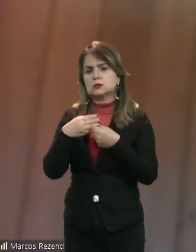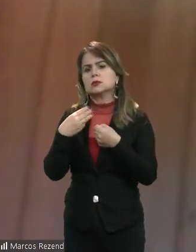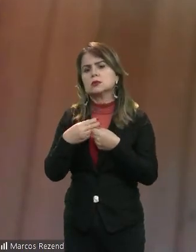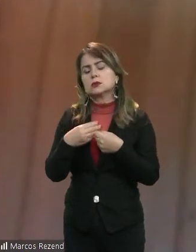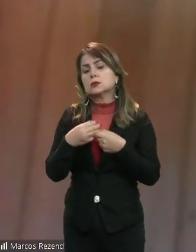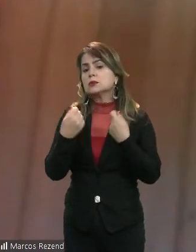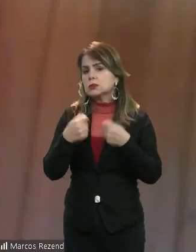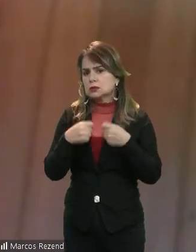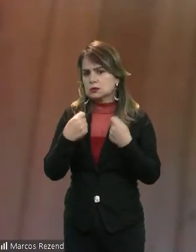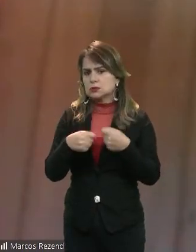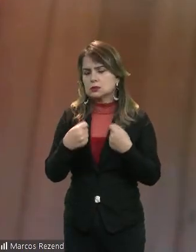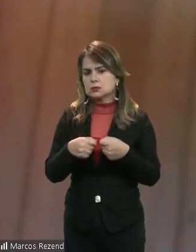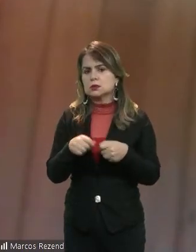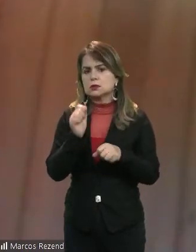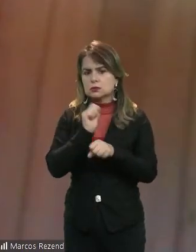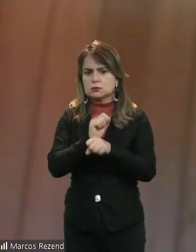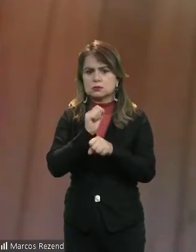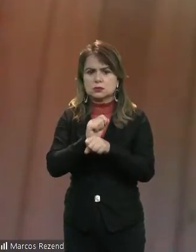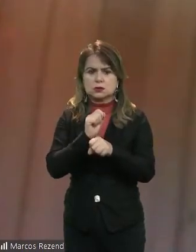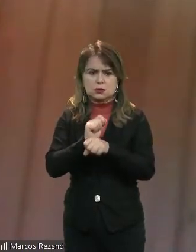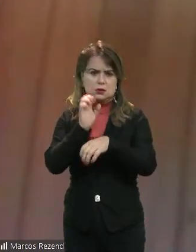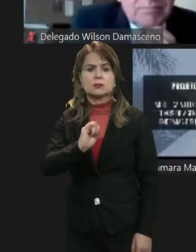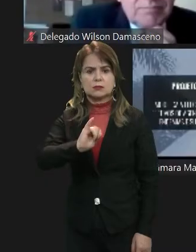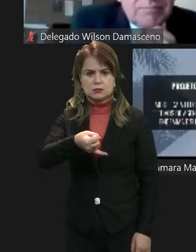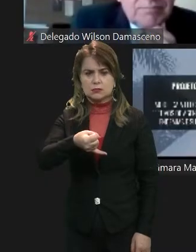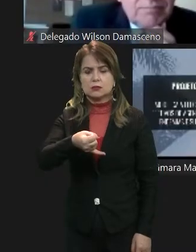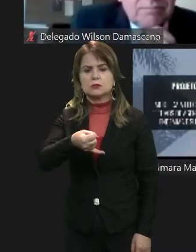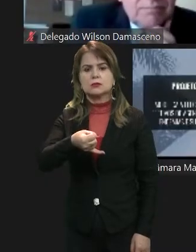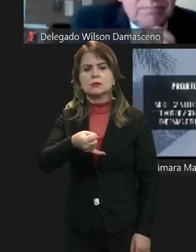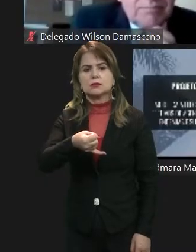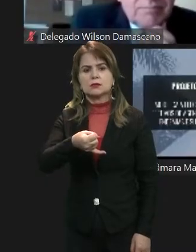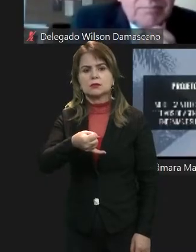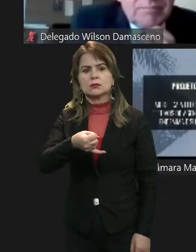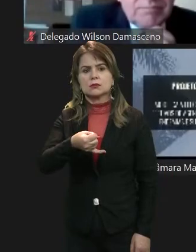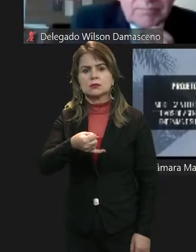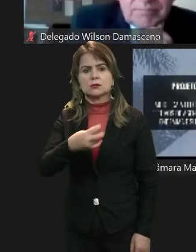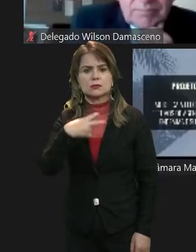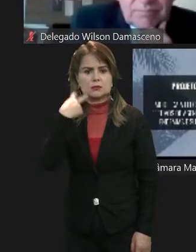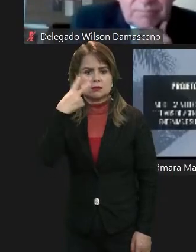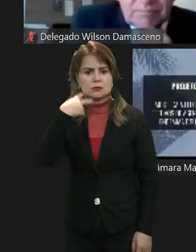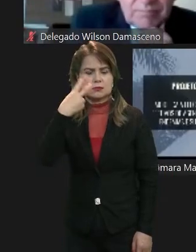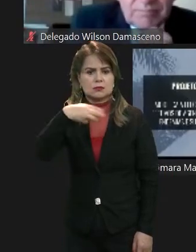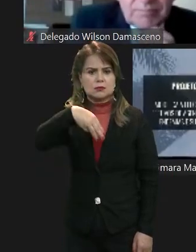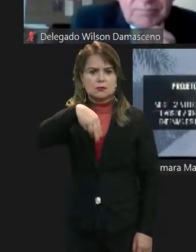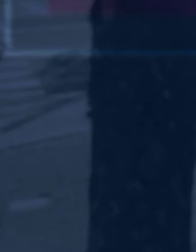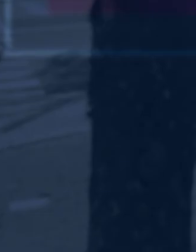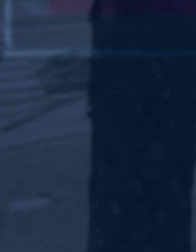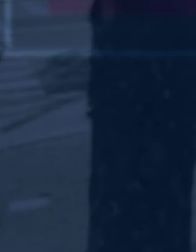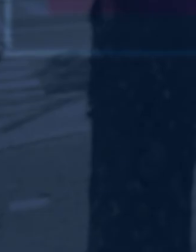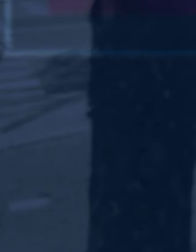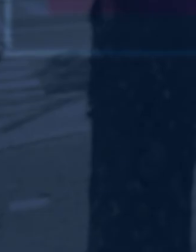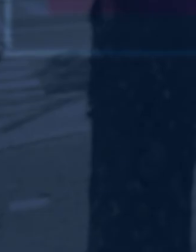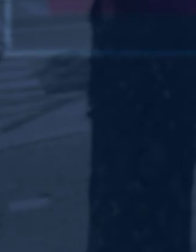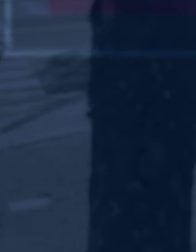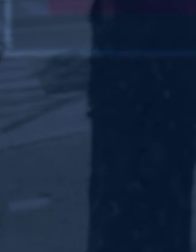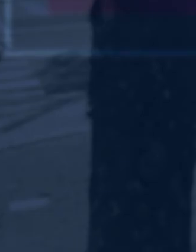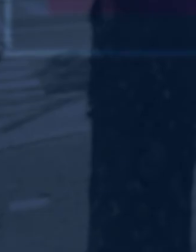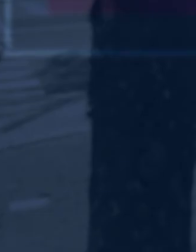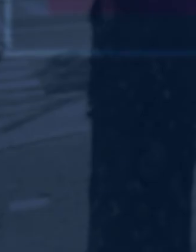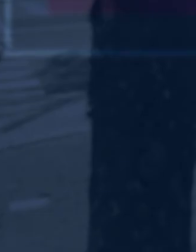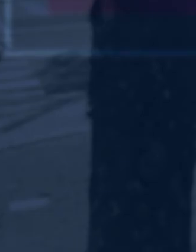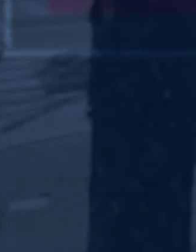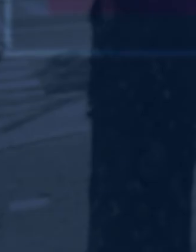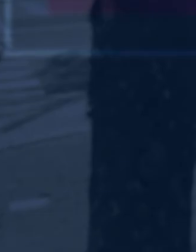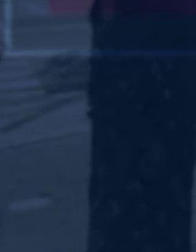dependessem do braço interventor do estado para some em seguida foram votados e aprovados os quatro projetos da pauta da Ordem